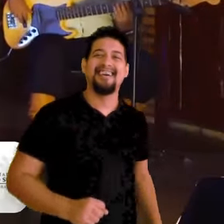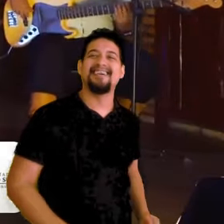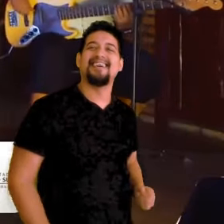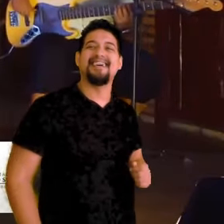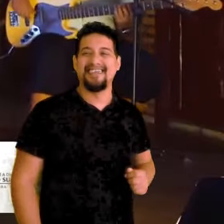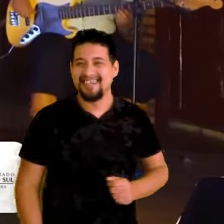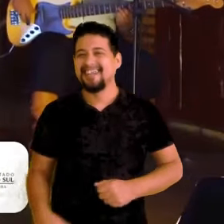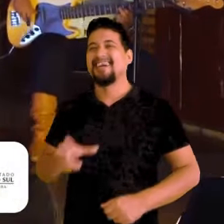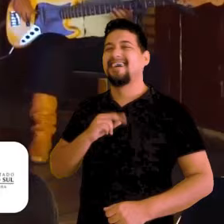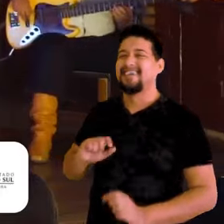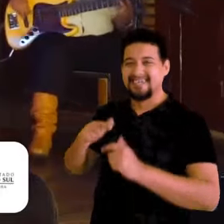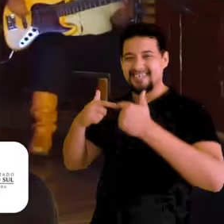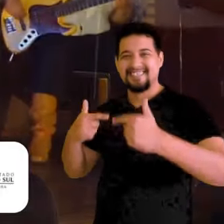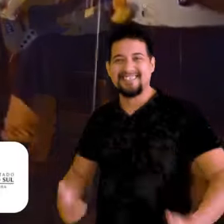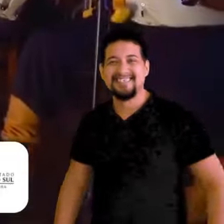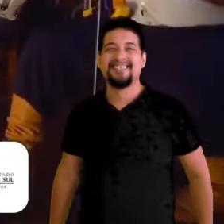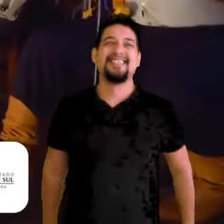Marcelo